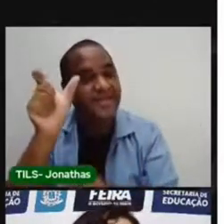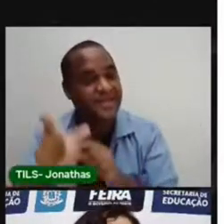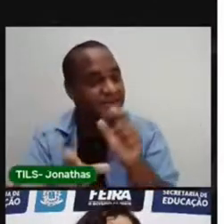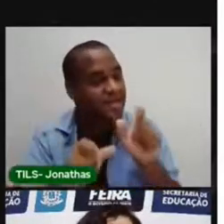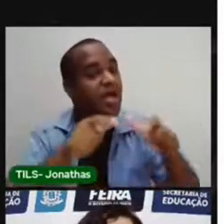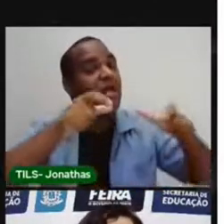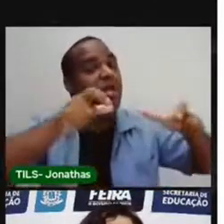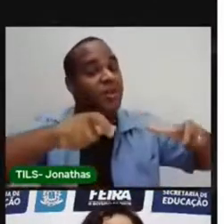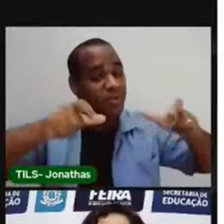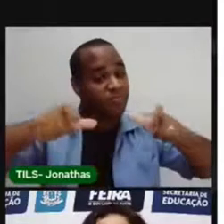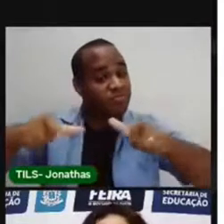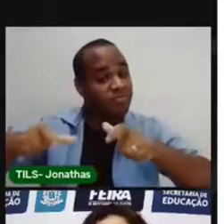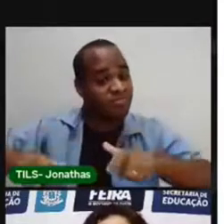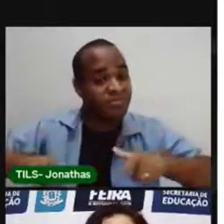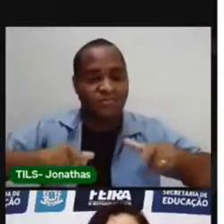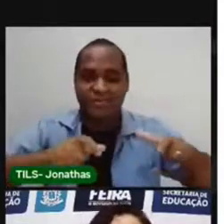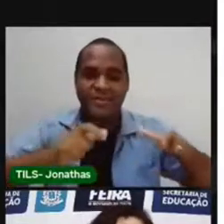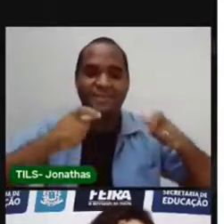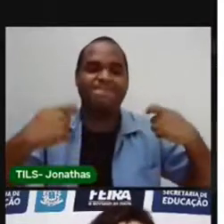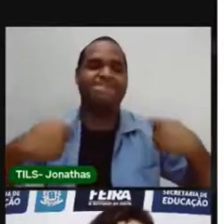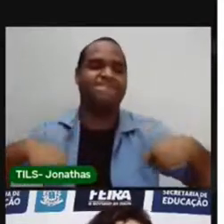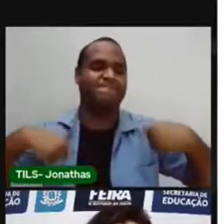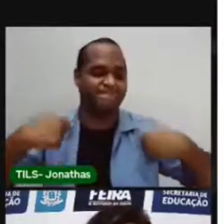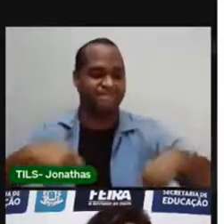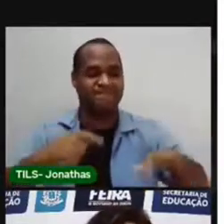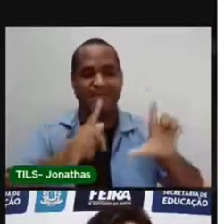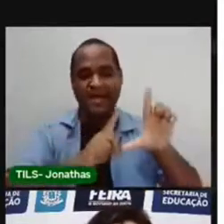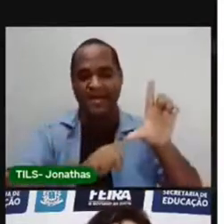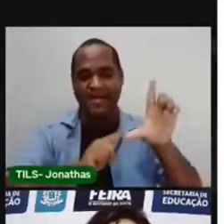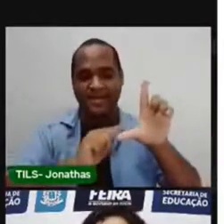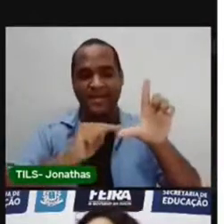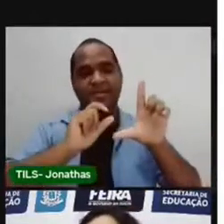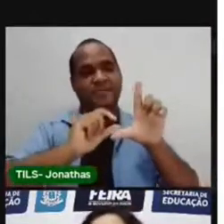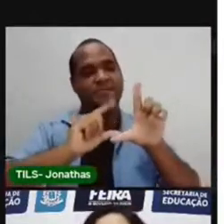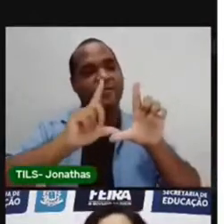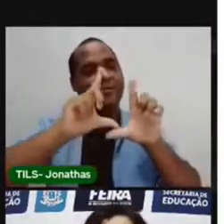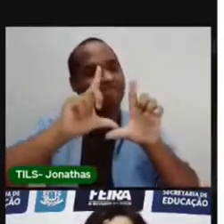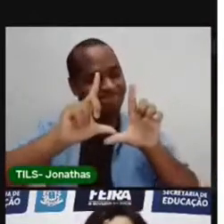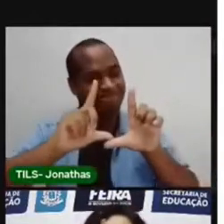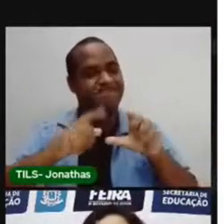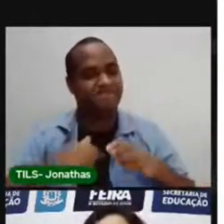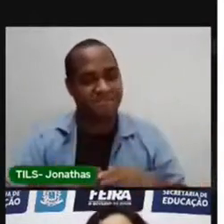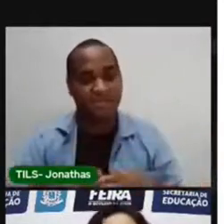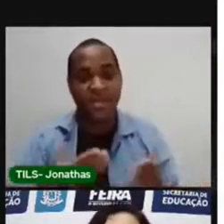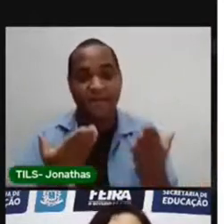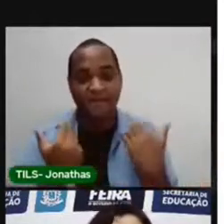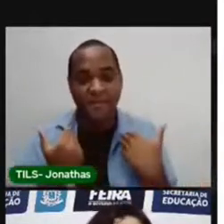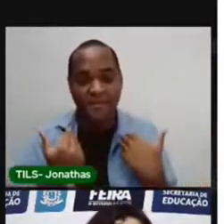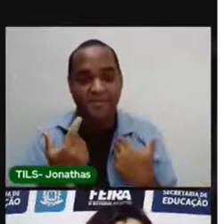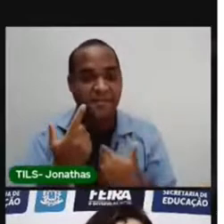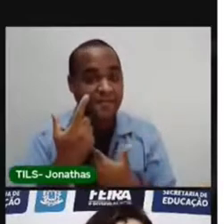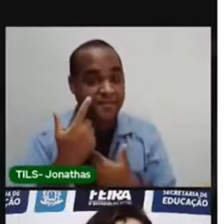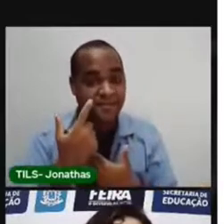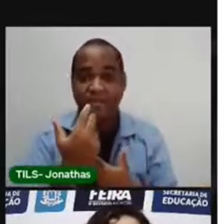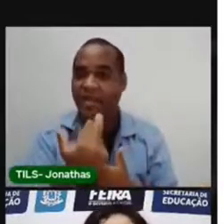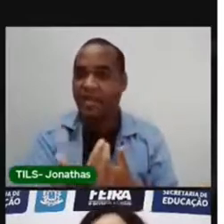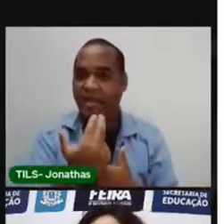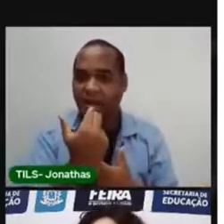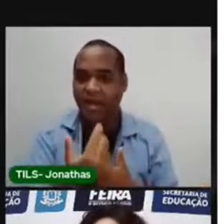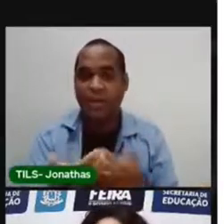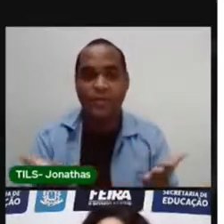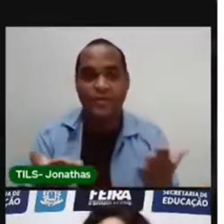dos lugares, sempre com a letra maiúscula. Vamos lá? Atividade de